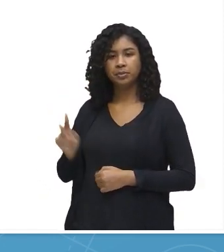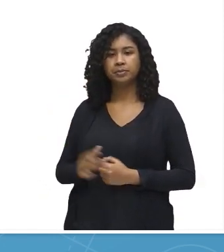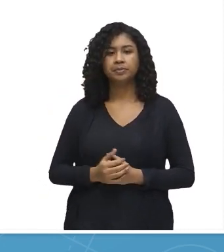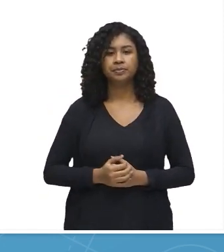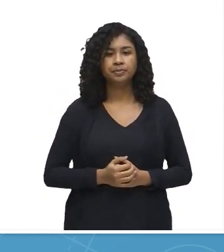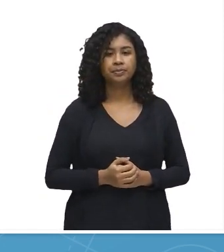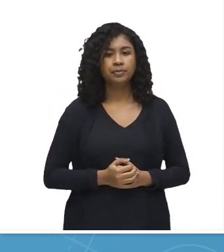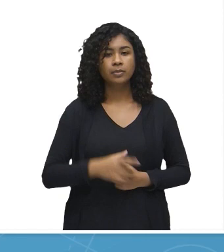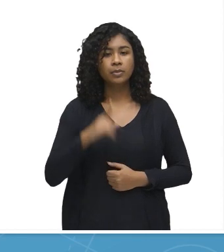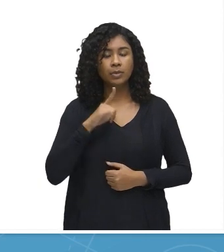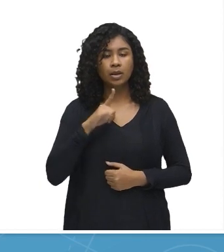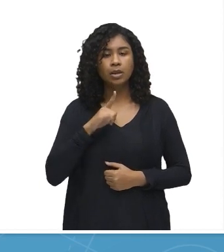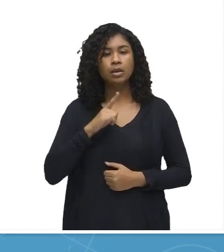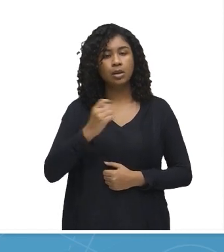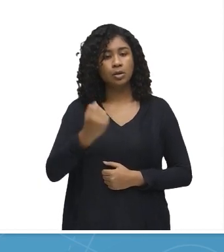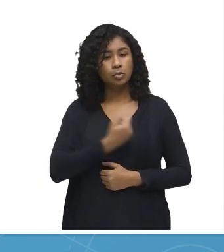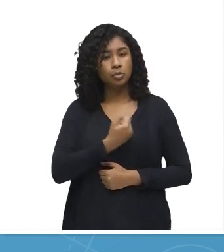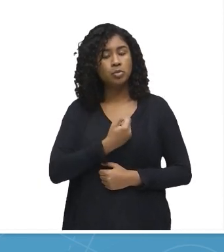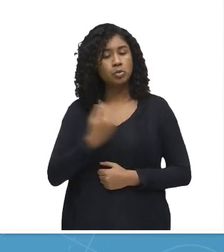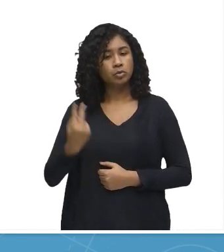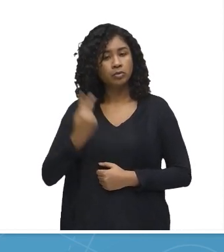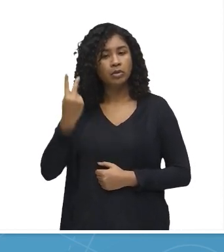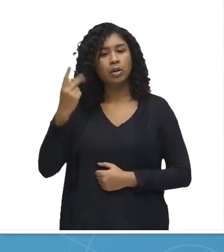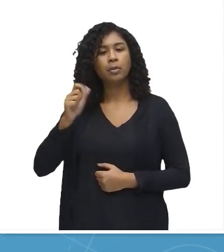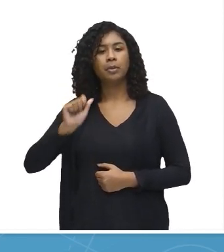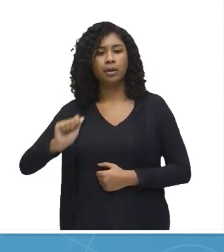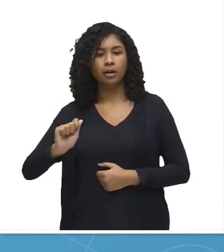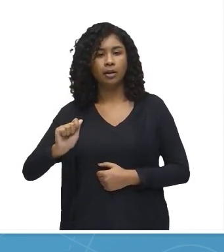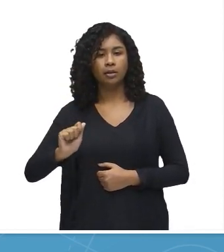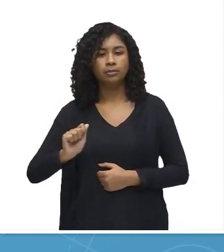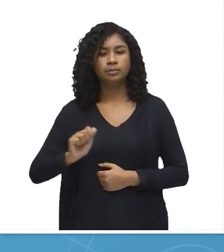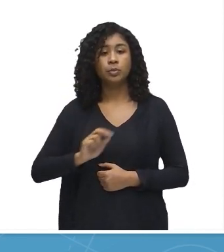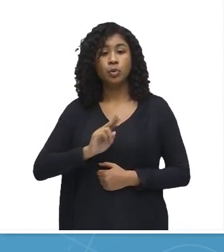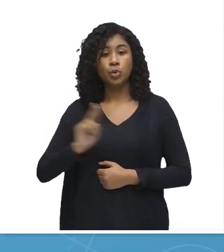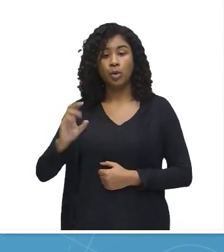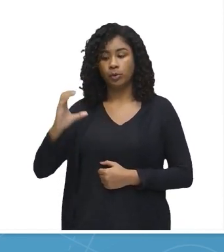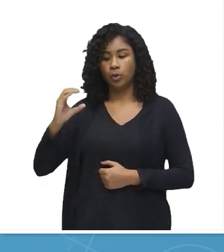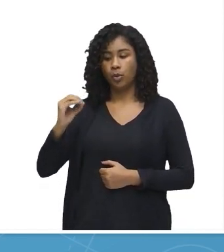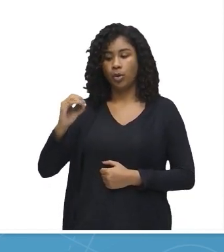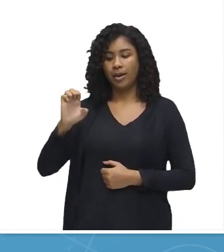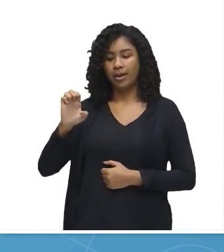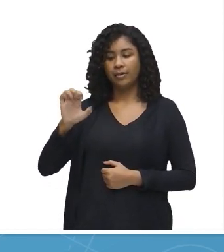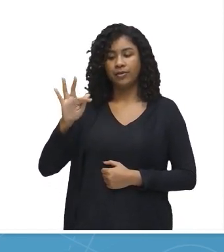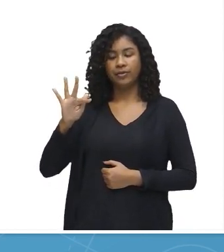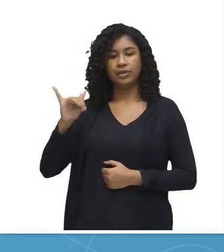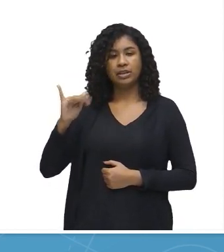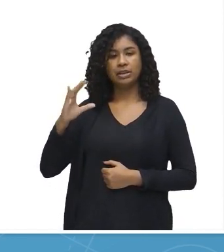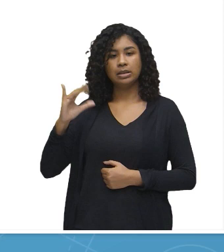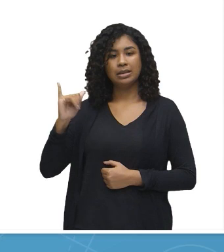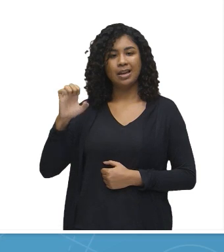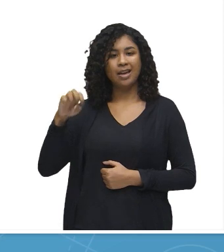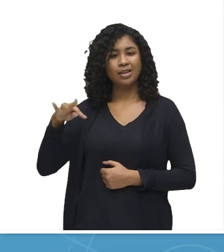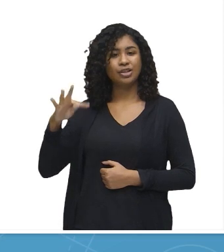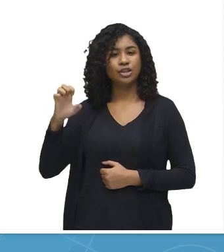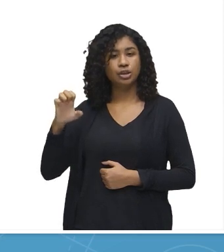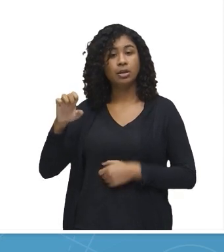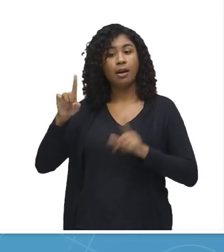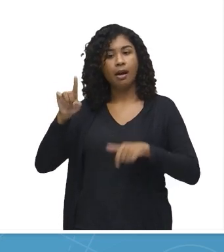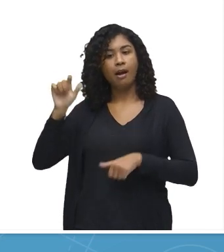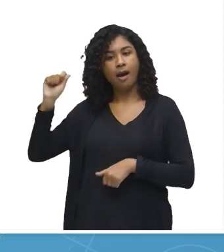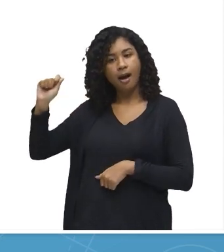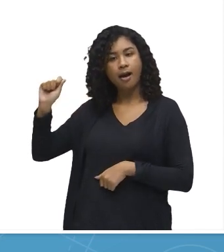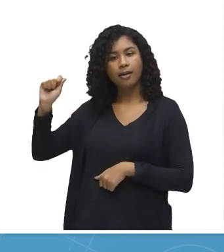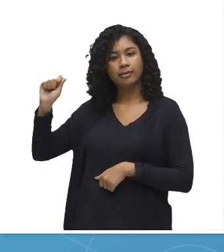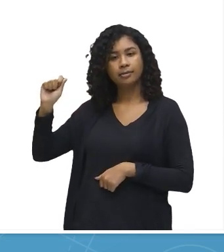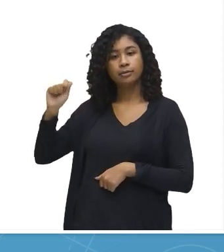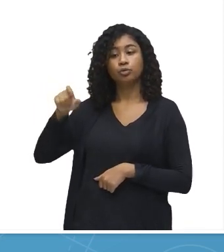vou ter um valor para A, que é o chamado coeficiente. Olha aqui, ó. A é o coeficiente do